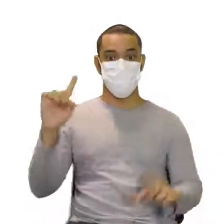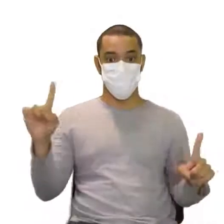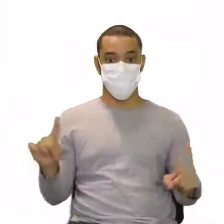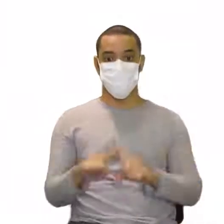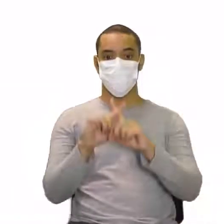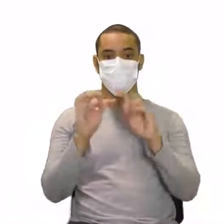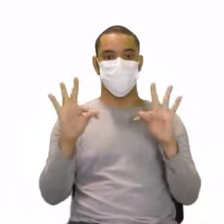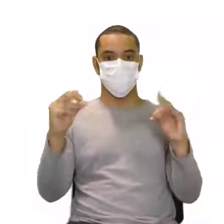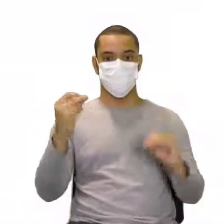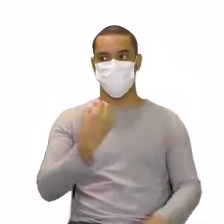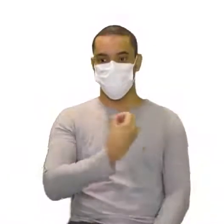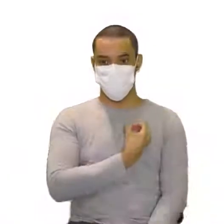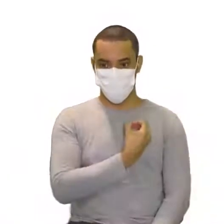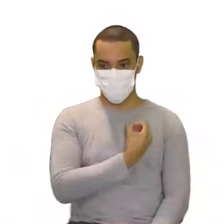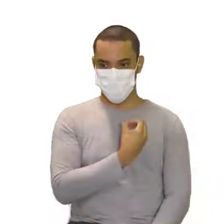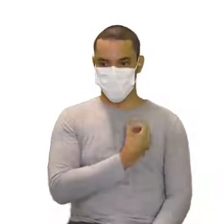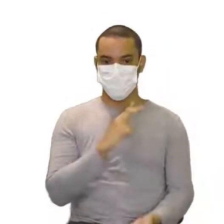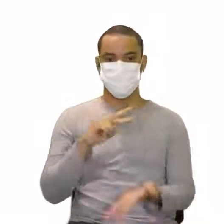Multiplicando esses valores,